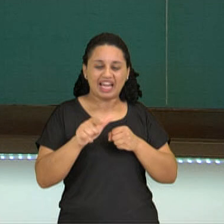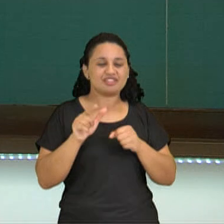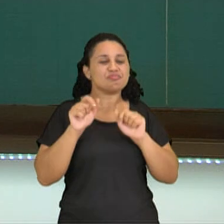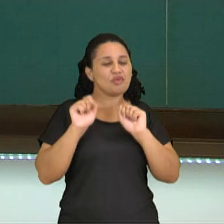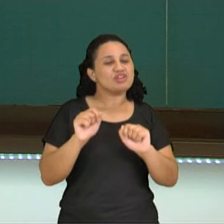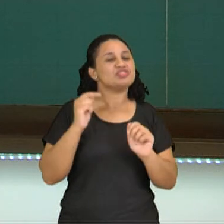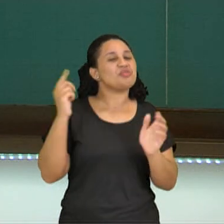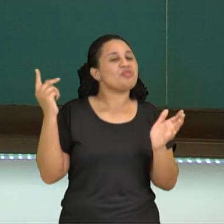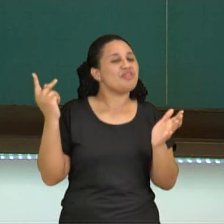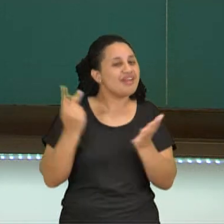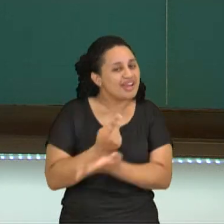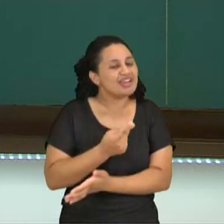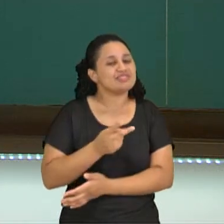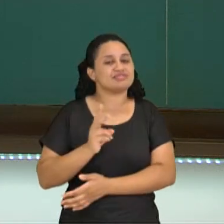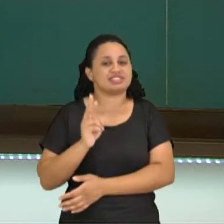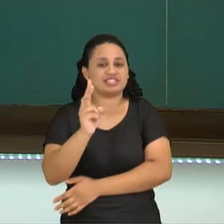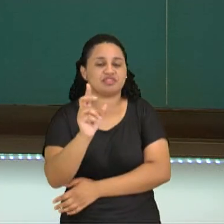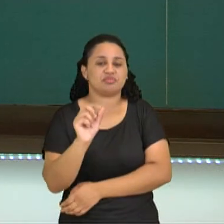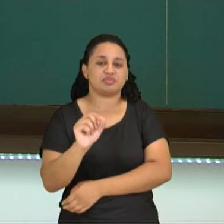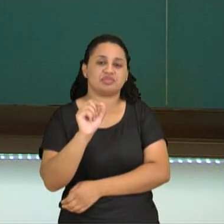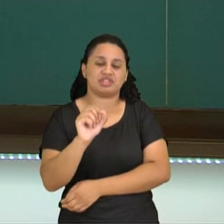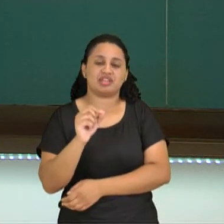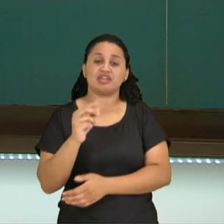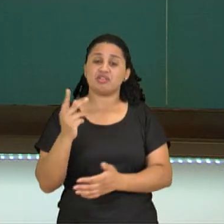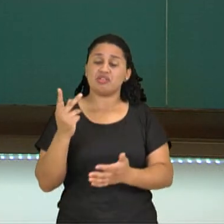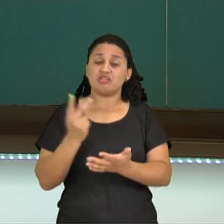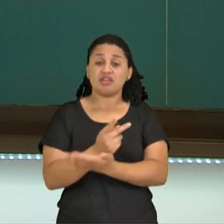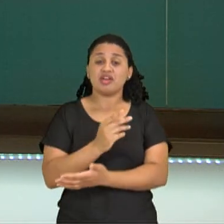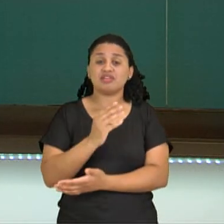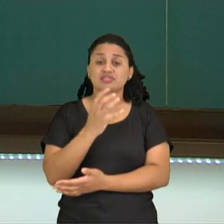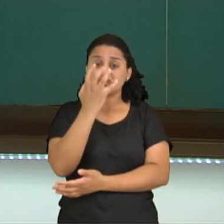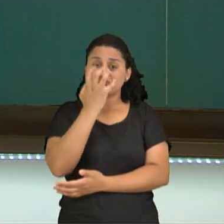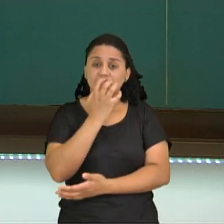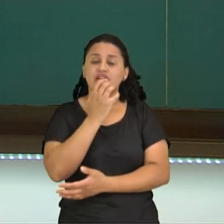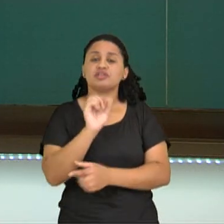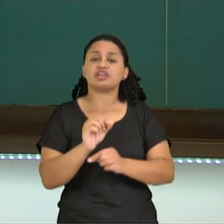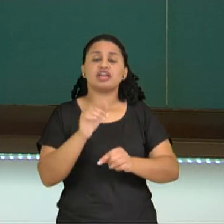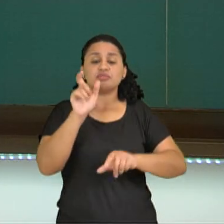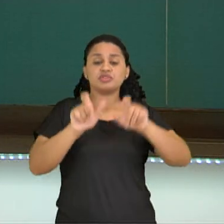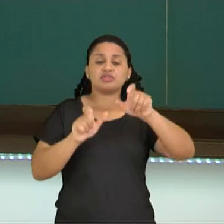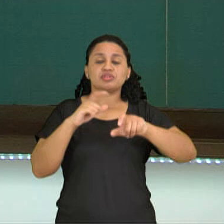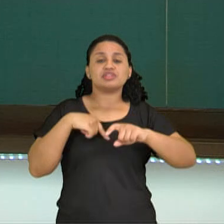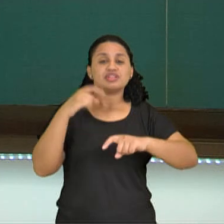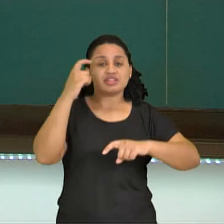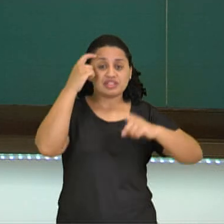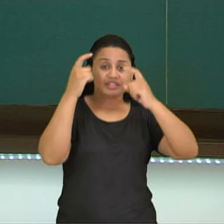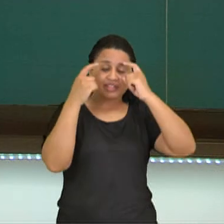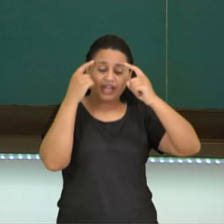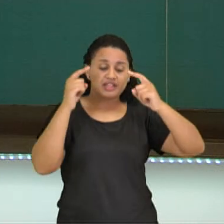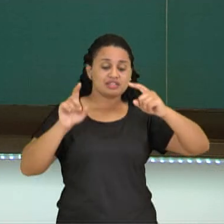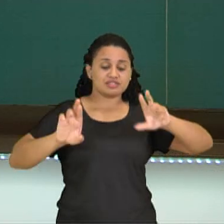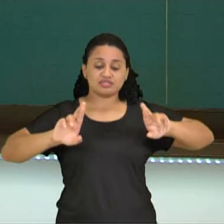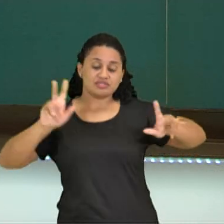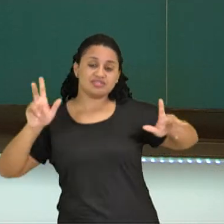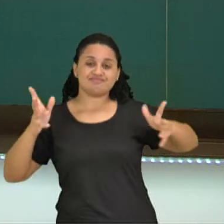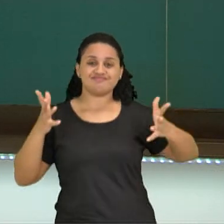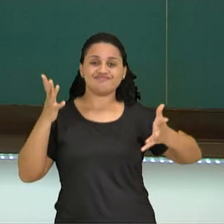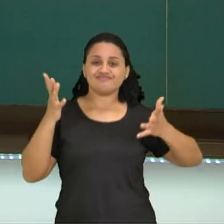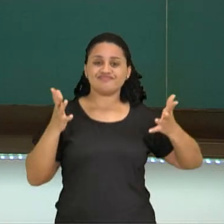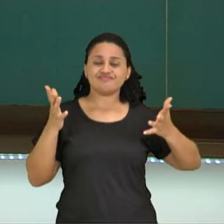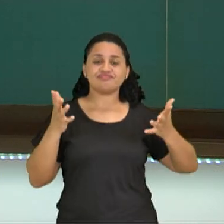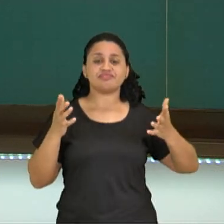dissertativo argumentativo, né, pessoal? Porque a pessoa muitas vezes coloca ideias que são contraditórias,